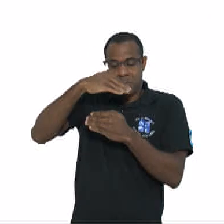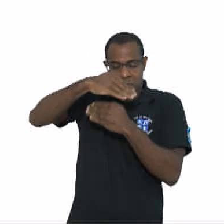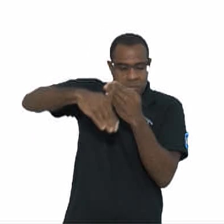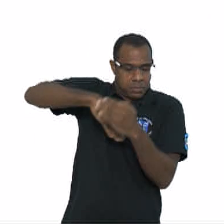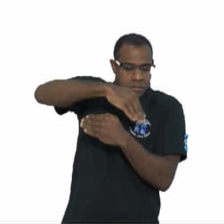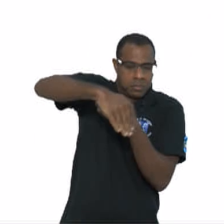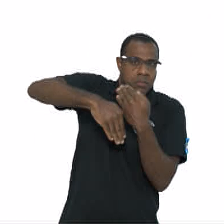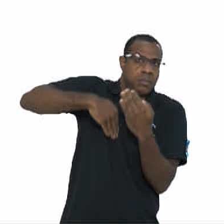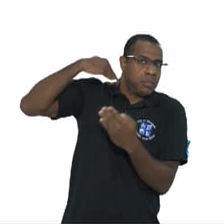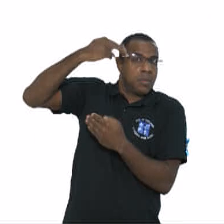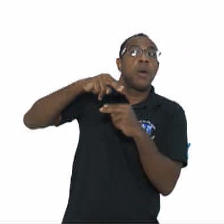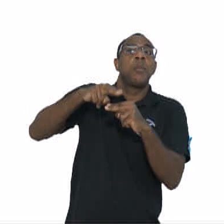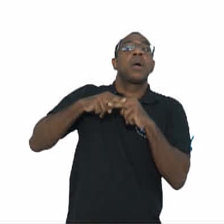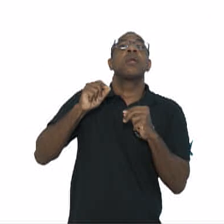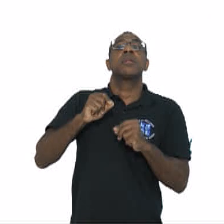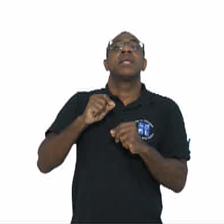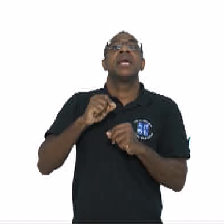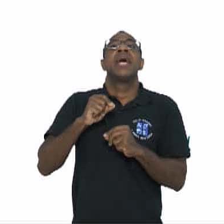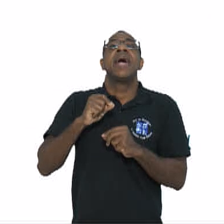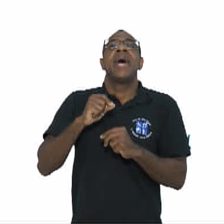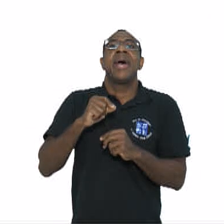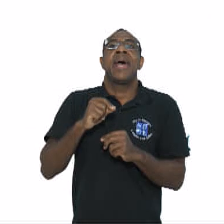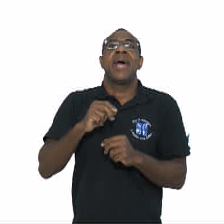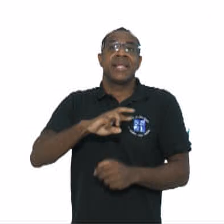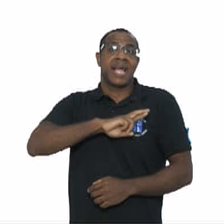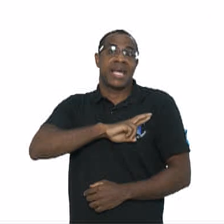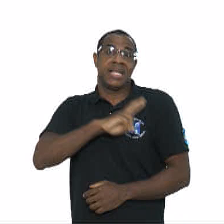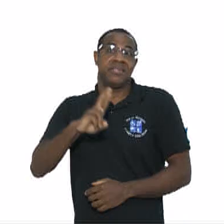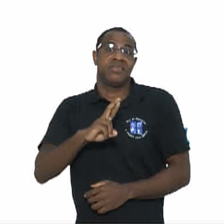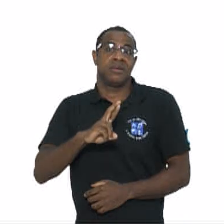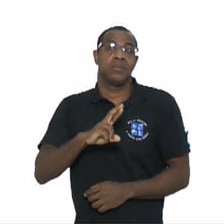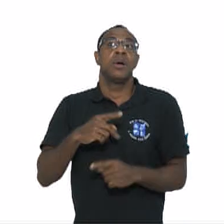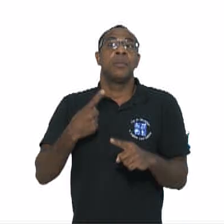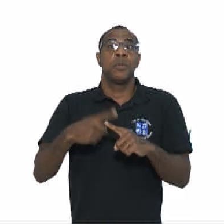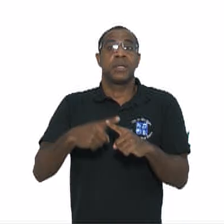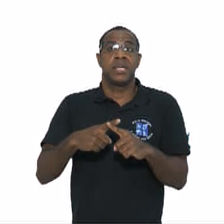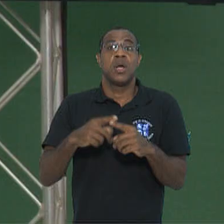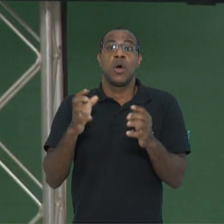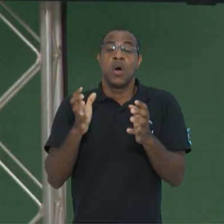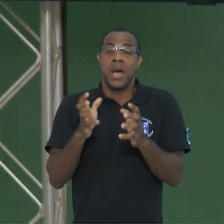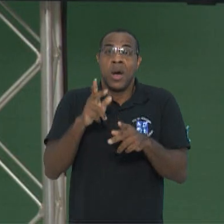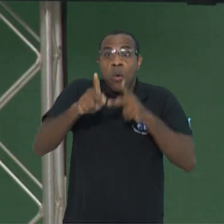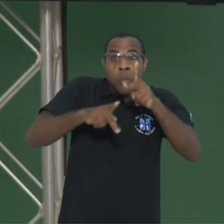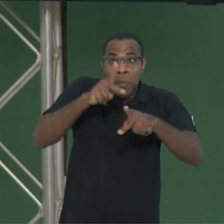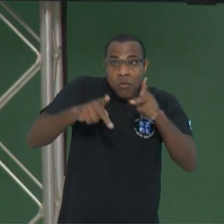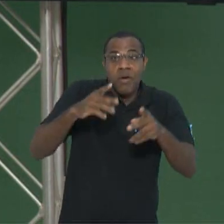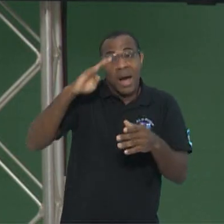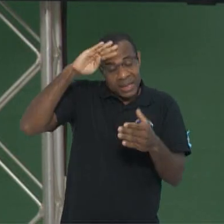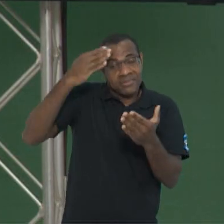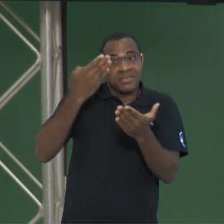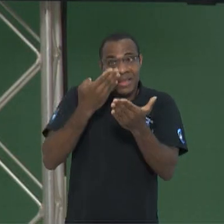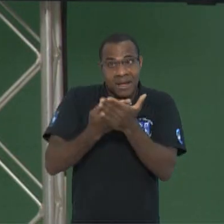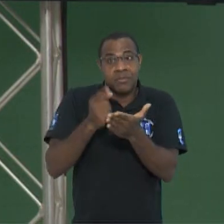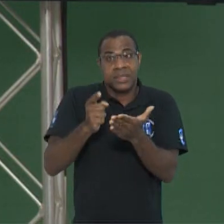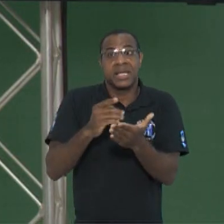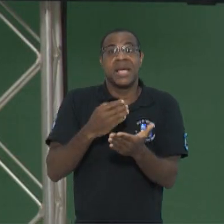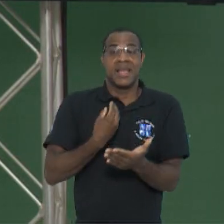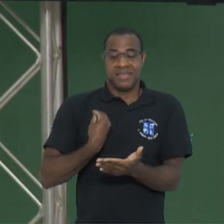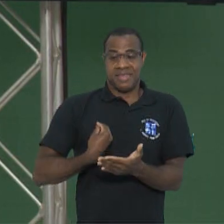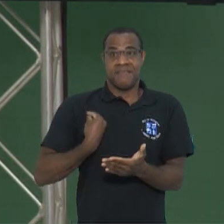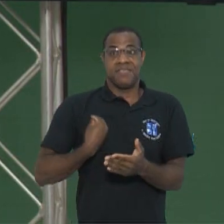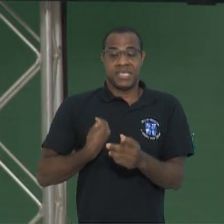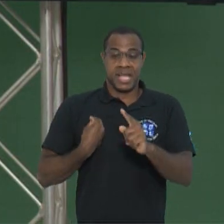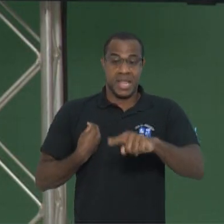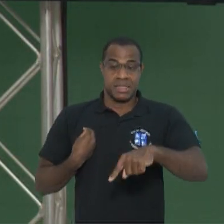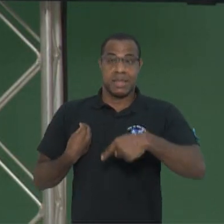da crença na vida pós-morte. Eles acreditavam na vida após a morte, numa espécie de mundo dos mortos, onde você iria, entre